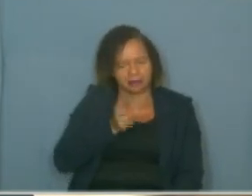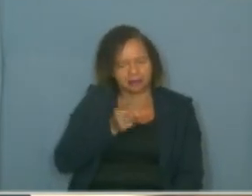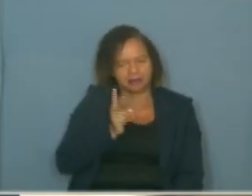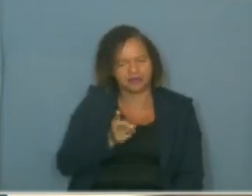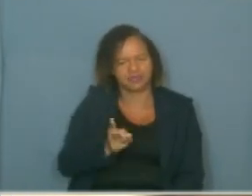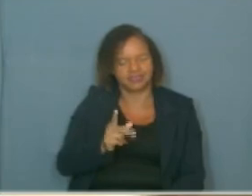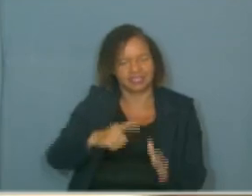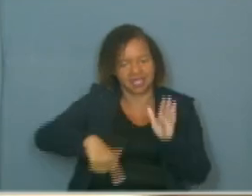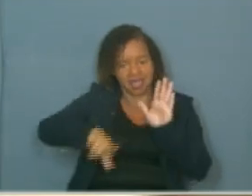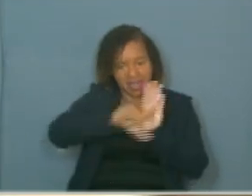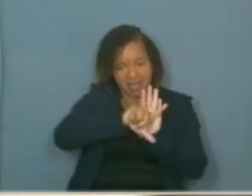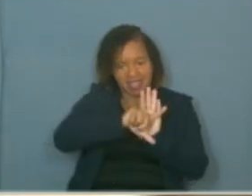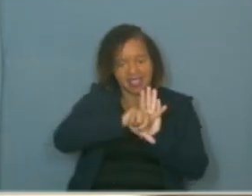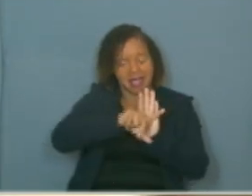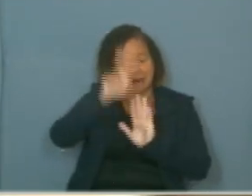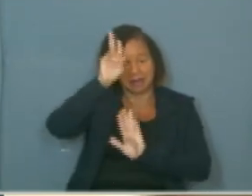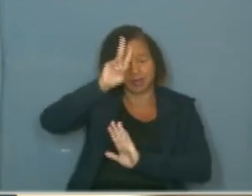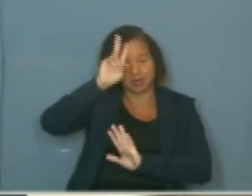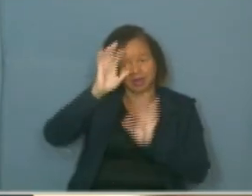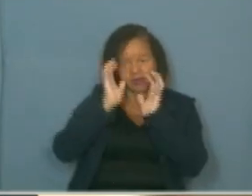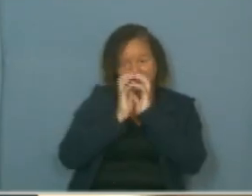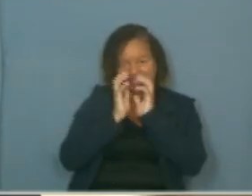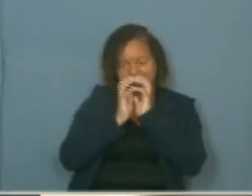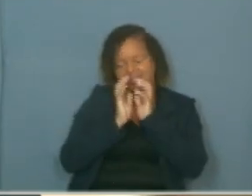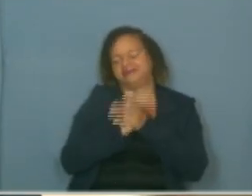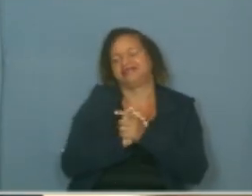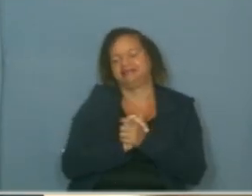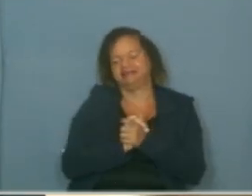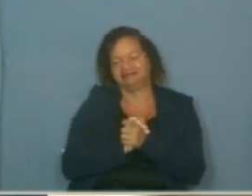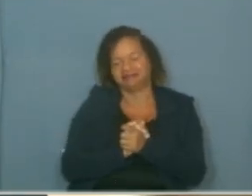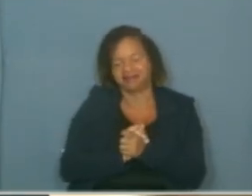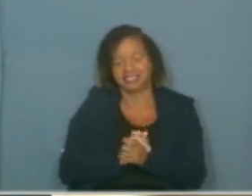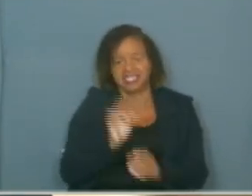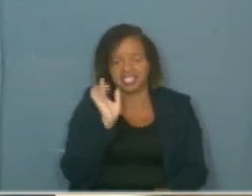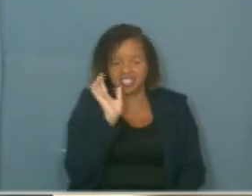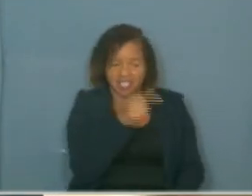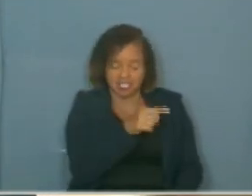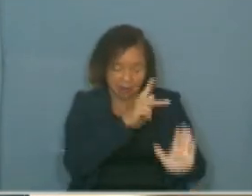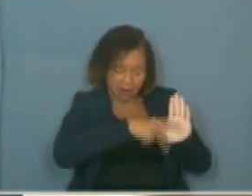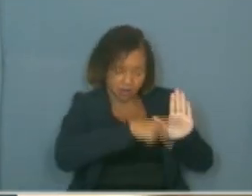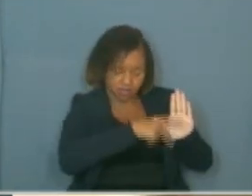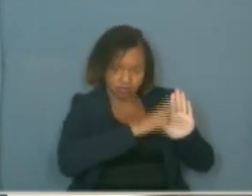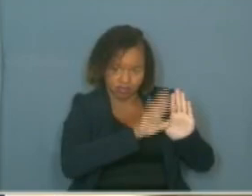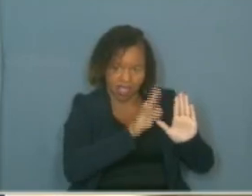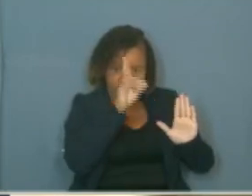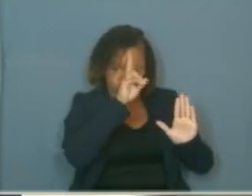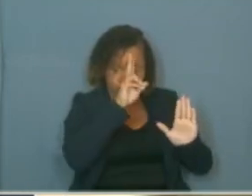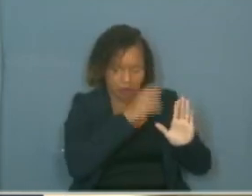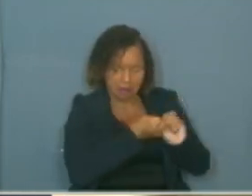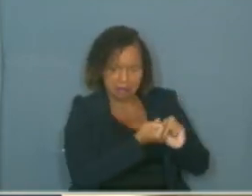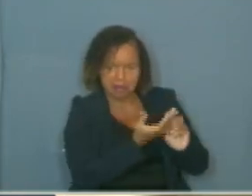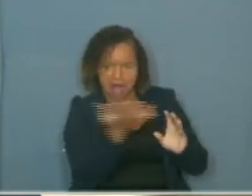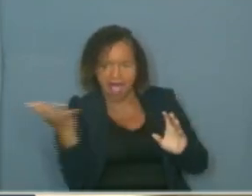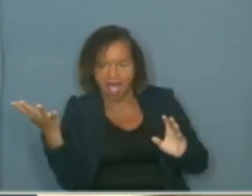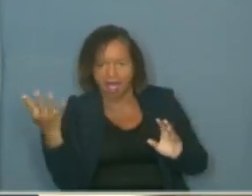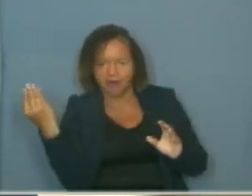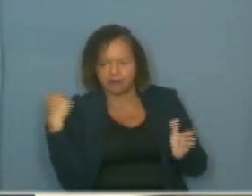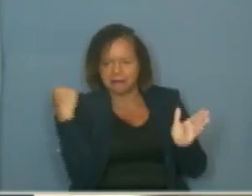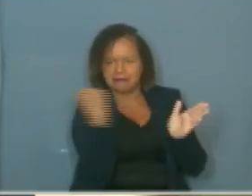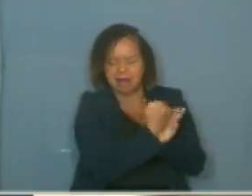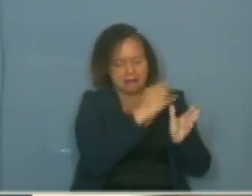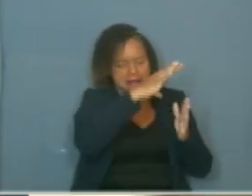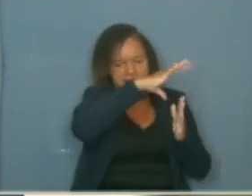signatária dessa lei, que entra para a história do Recife, vereadora Cida. Esse projeto já virou história quando ele foi